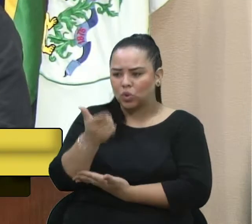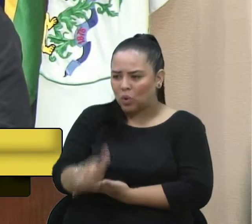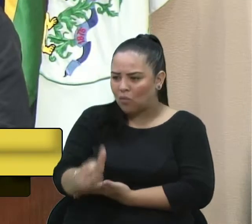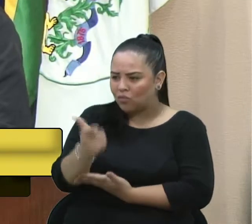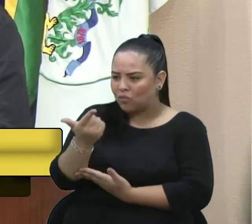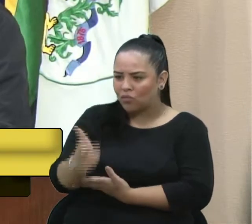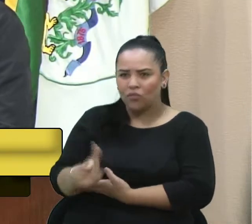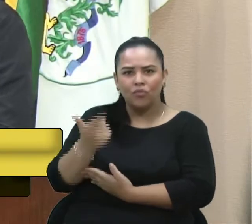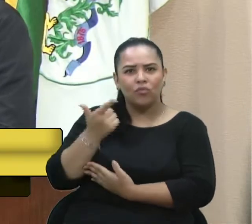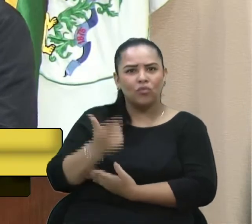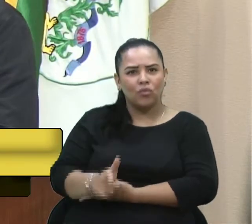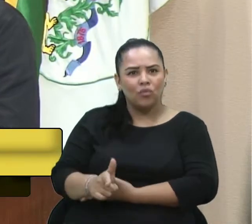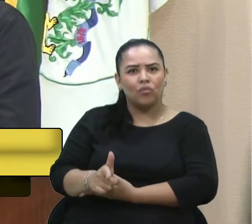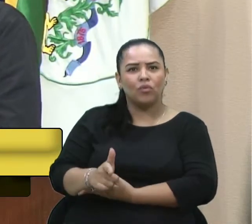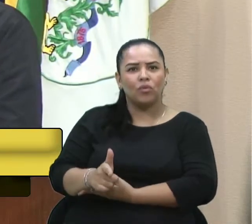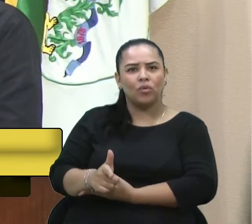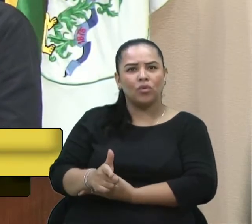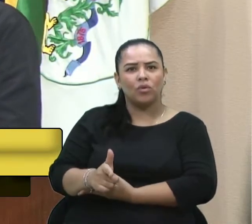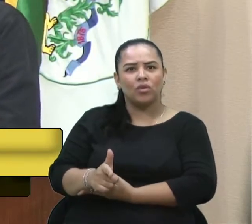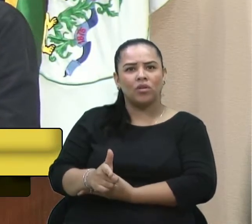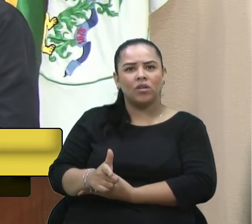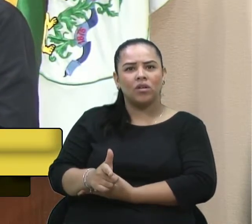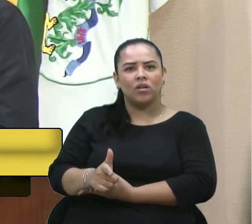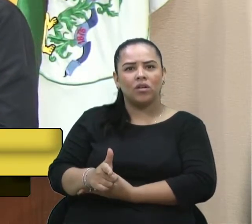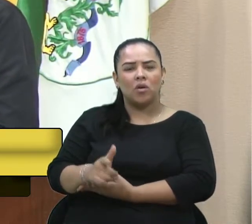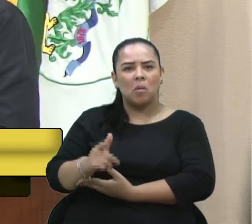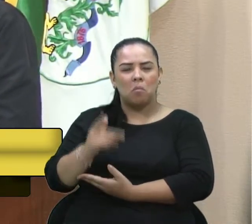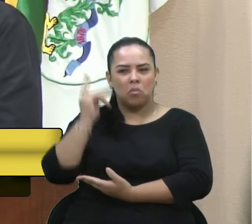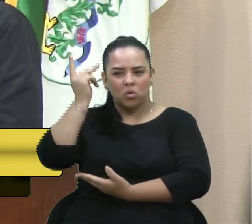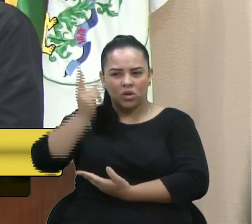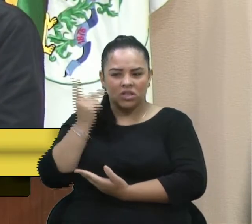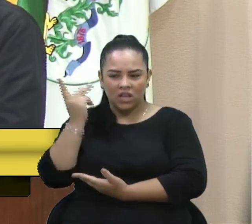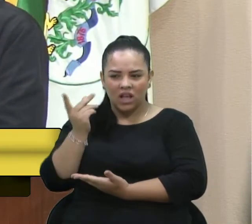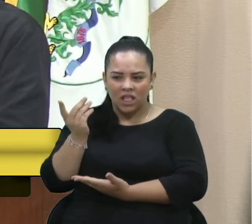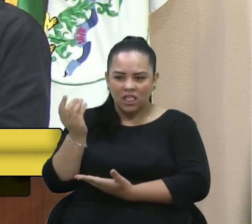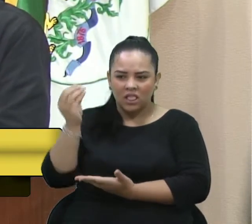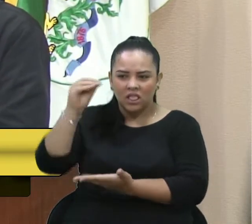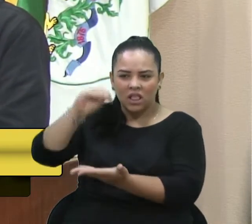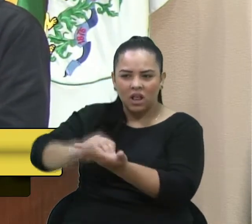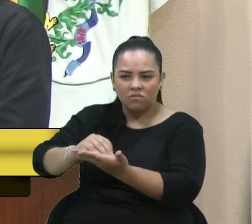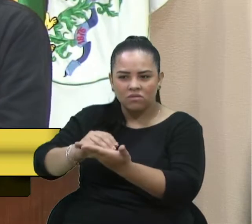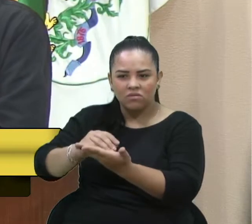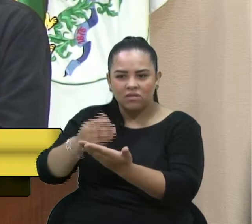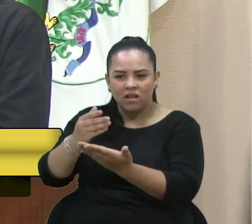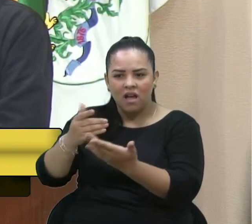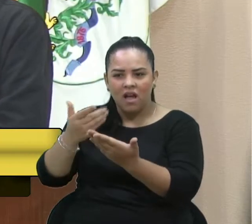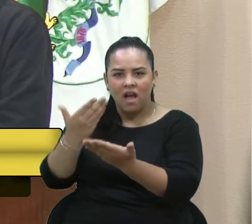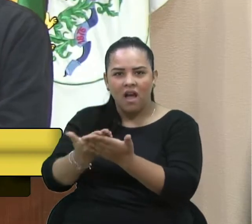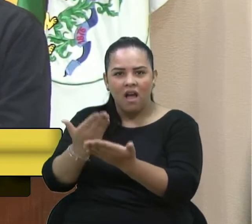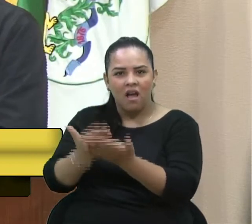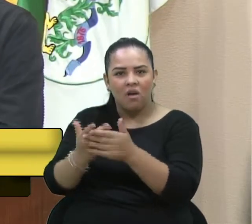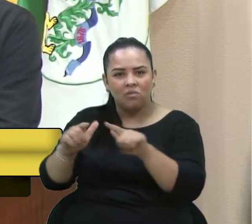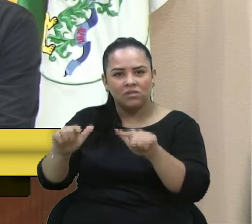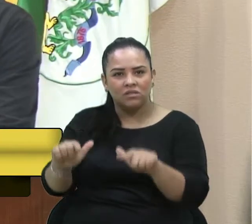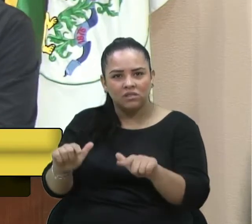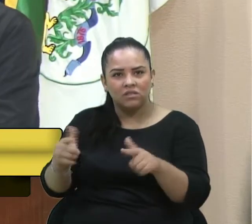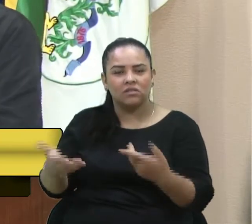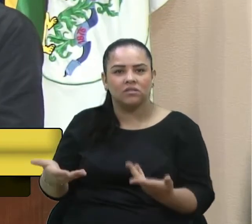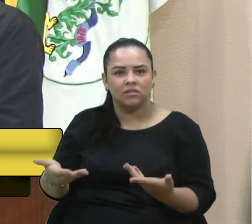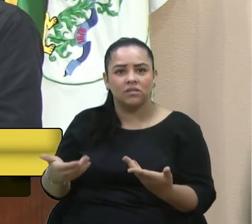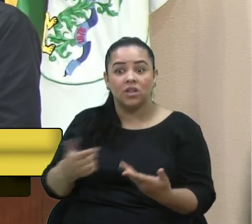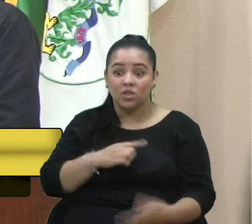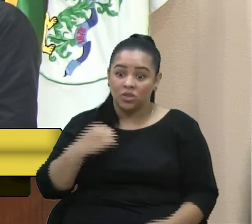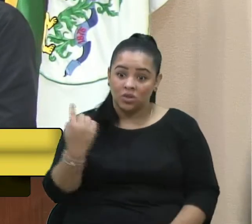Doutrinação política em sala de aula. Eu quero dizer aos caros colegas que nós, da Câmara de Vereadores,